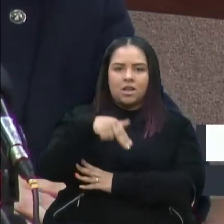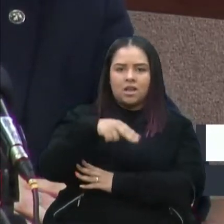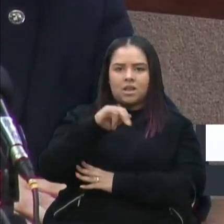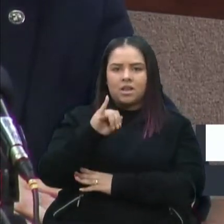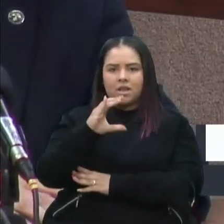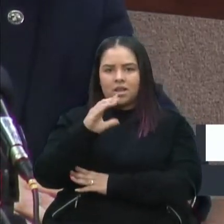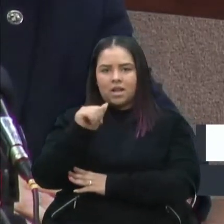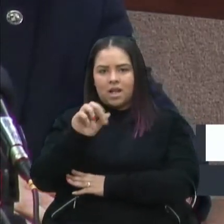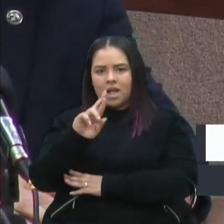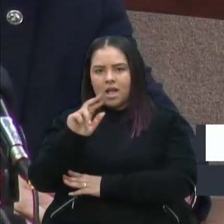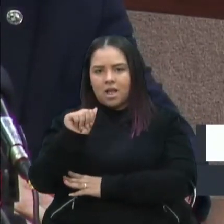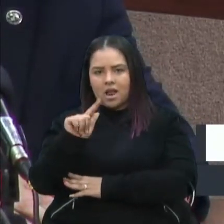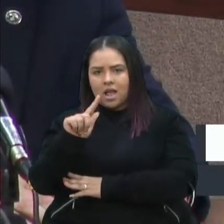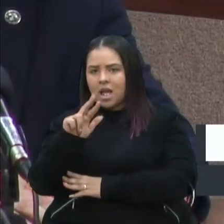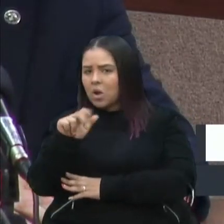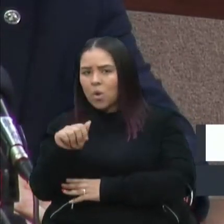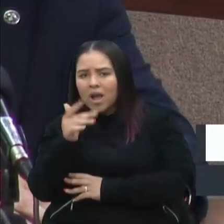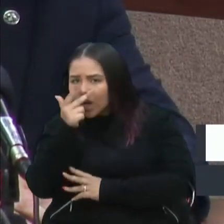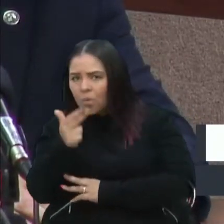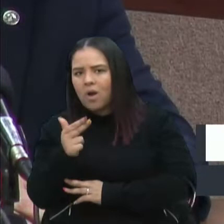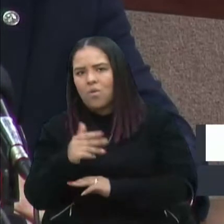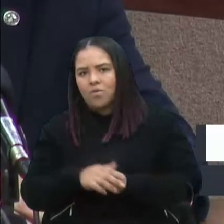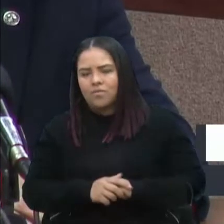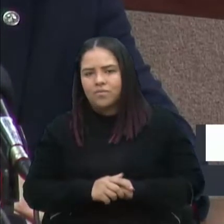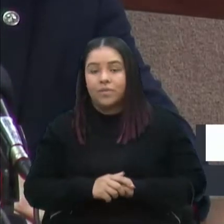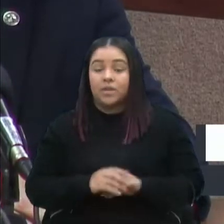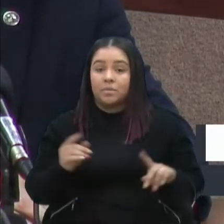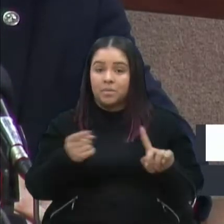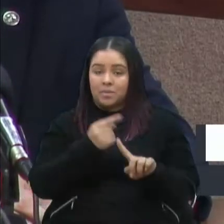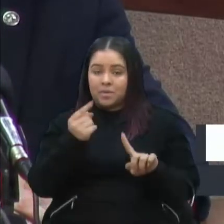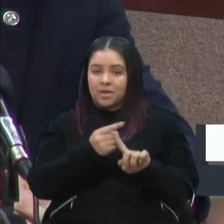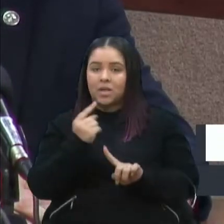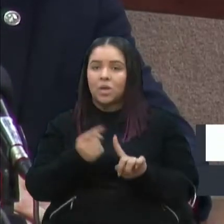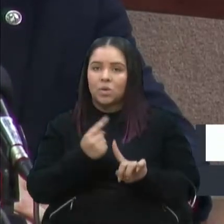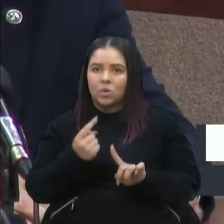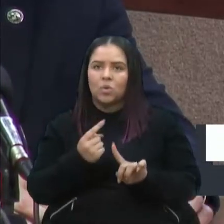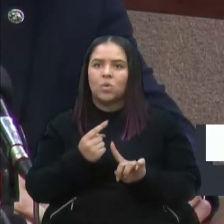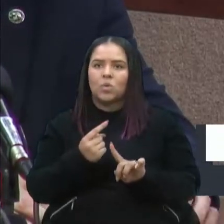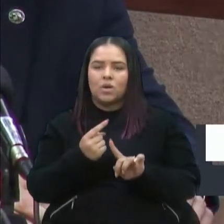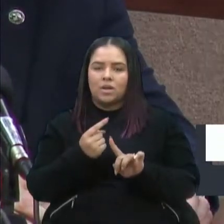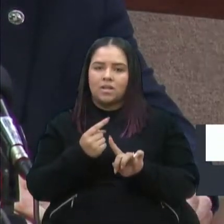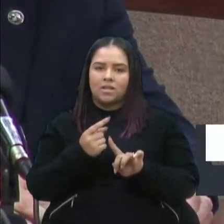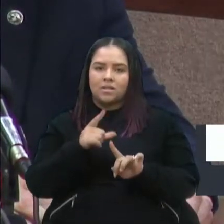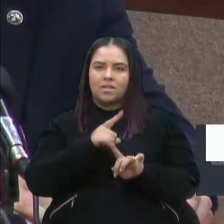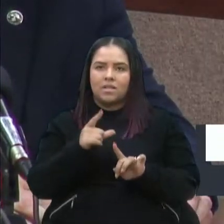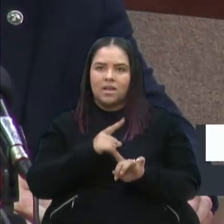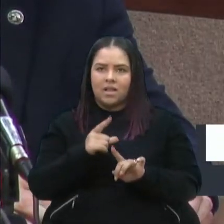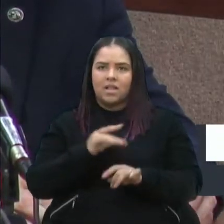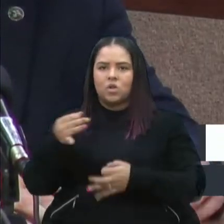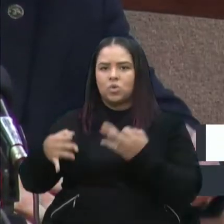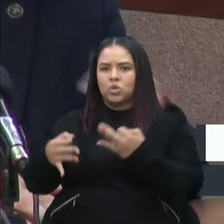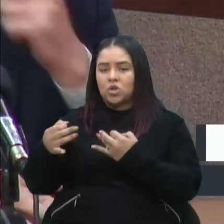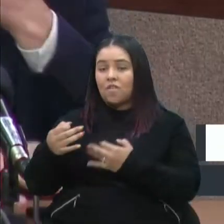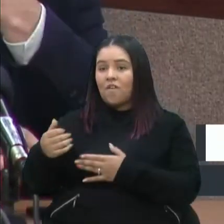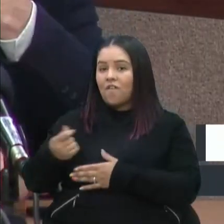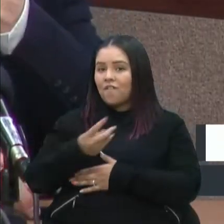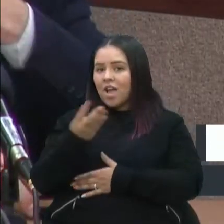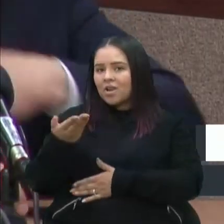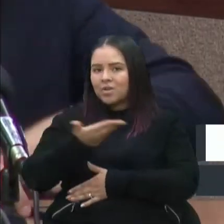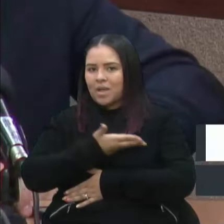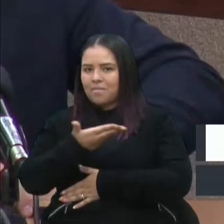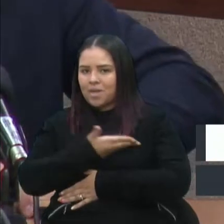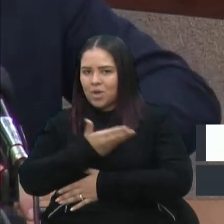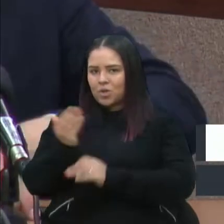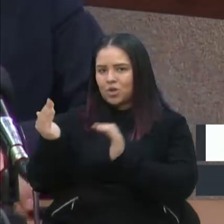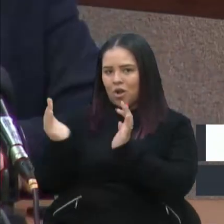que é feito? É a mesma cartilha. Primeiro, tu enche a justiça de colegas, de companheiros. Depois,